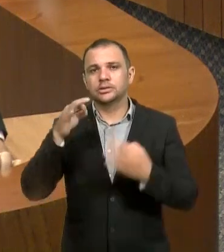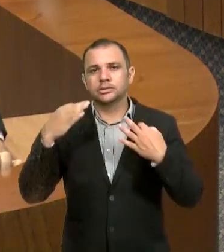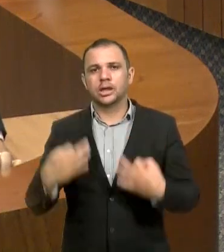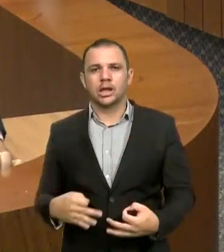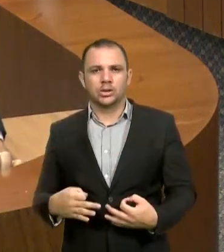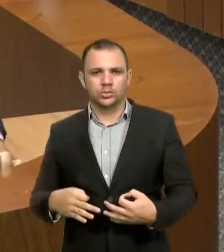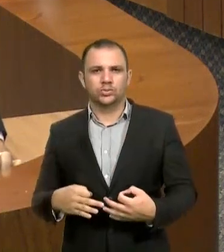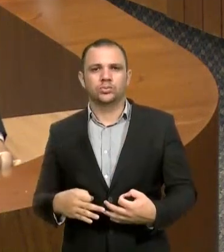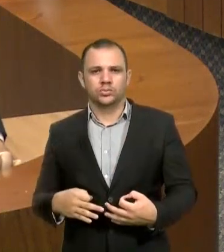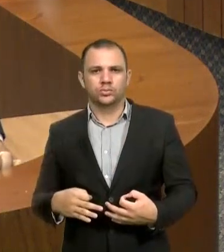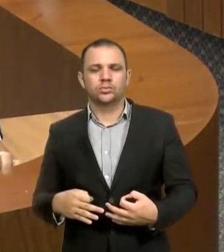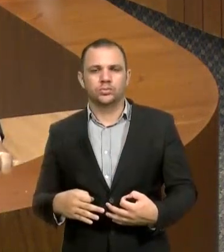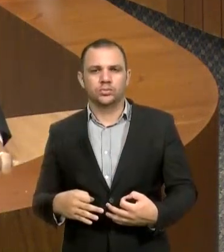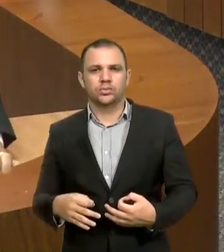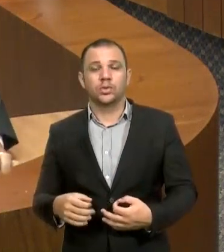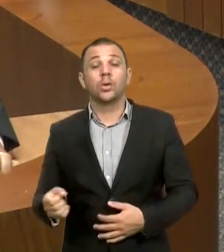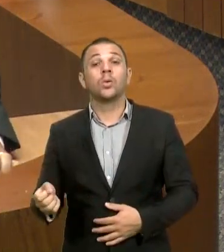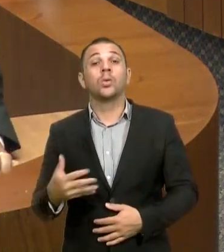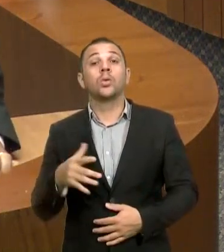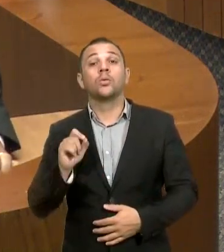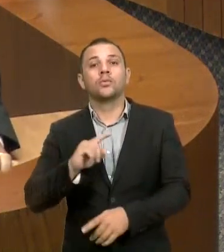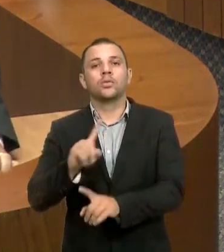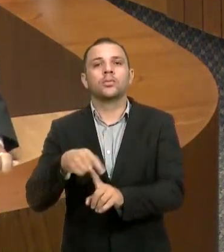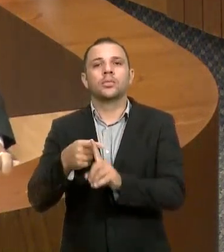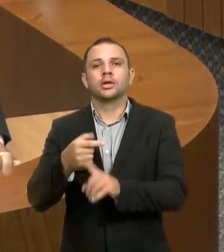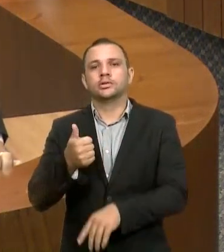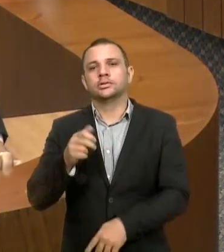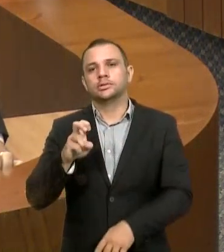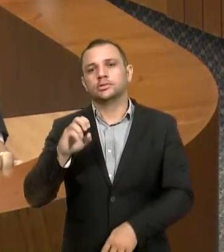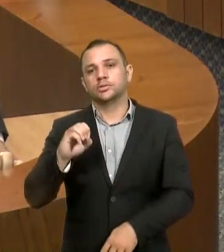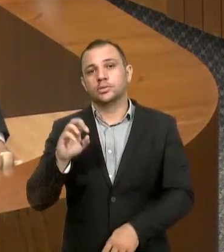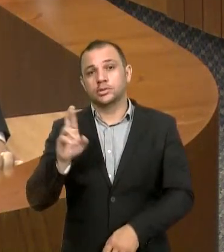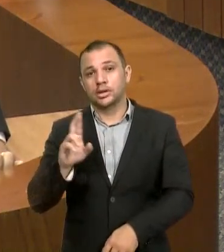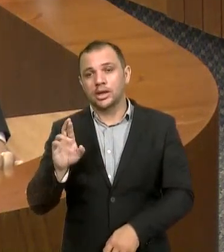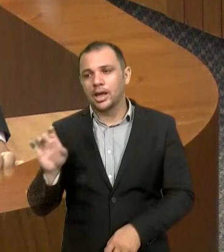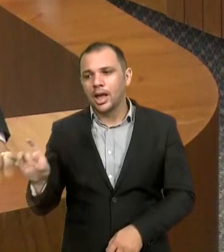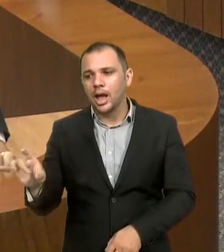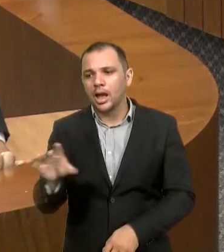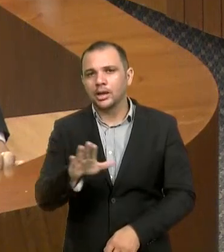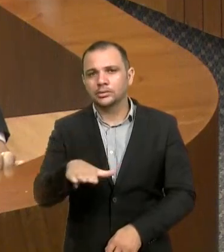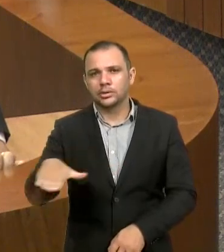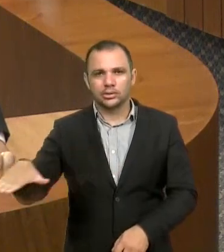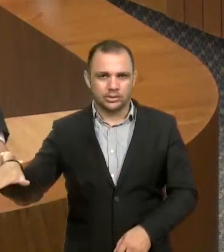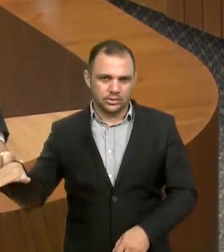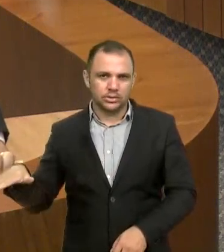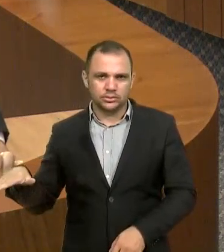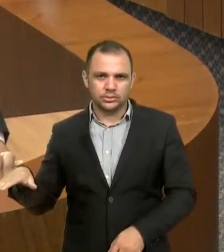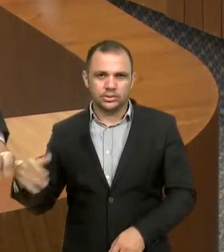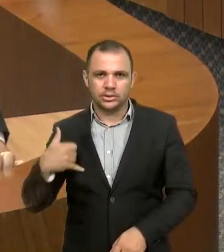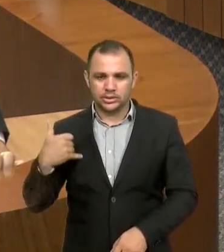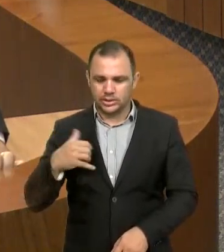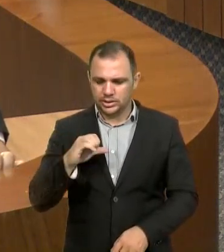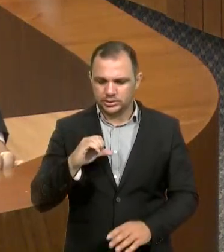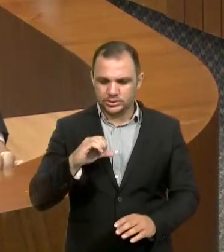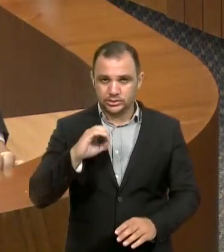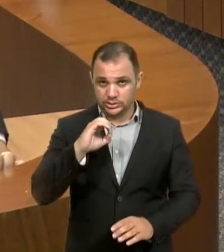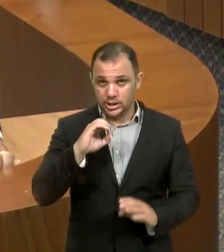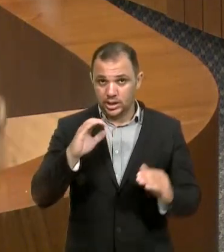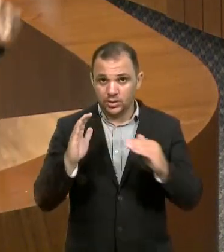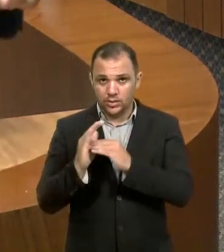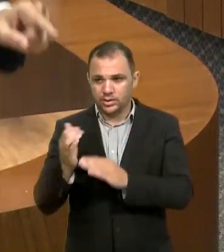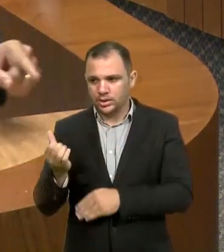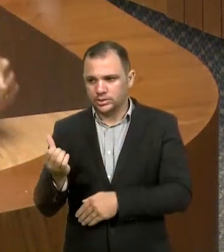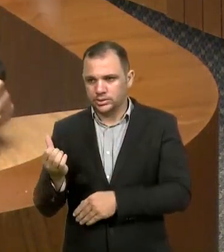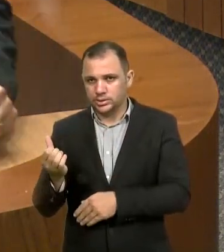com uma novidade, um adicional de R$ 150 para cada criança de 0 a 6 anos.